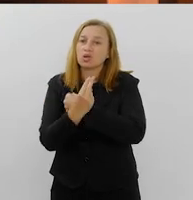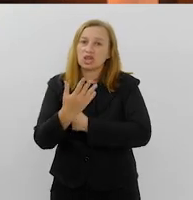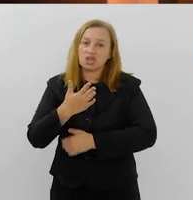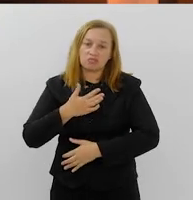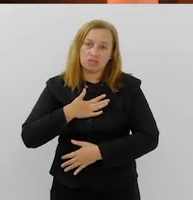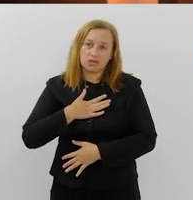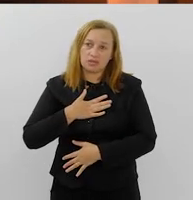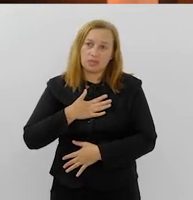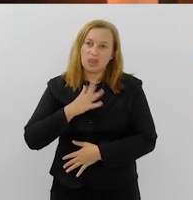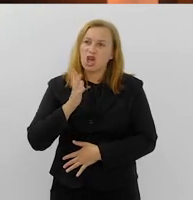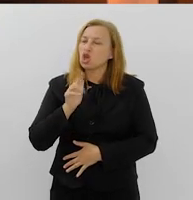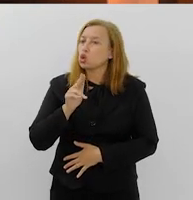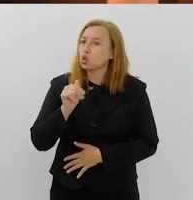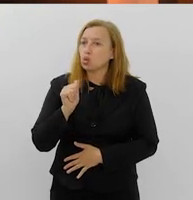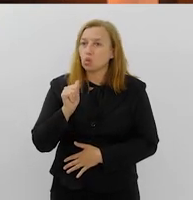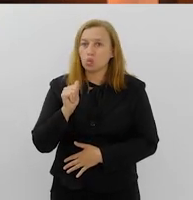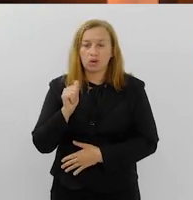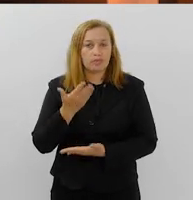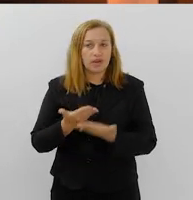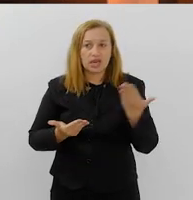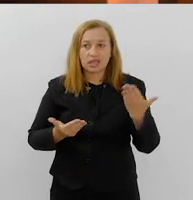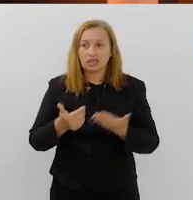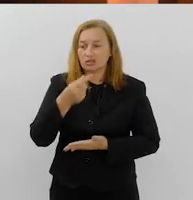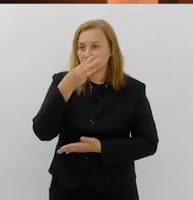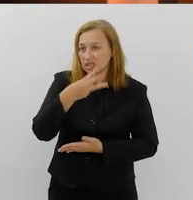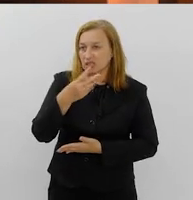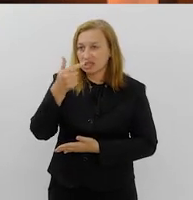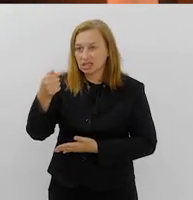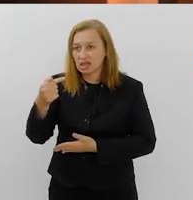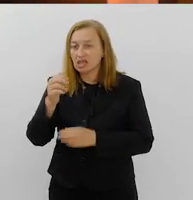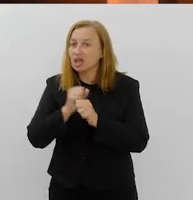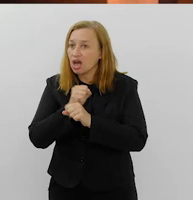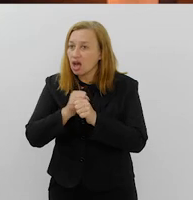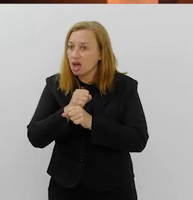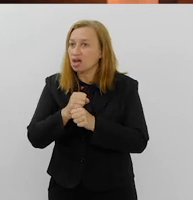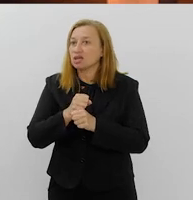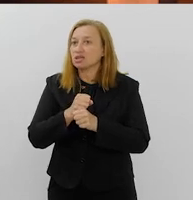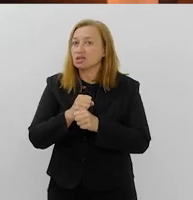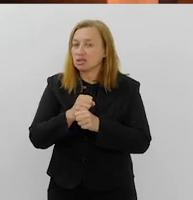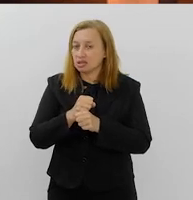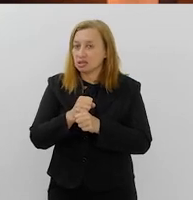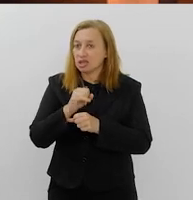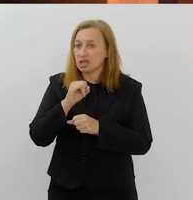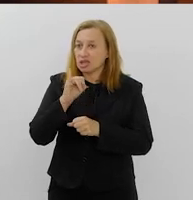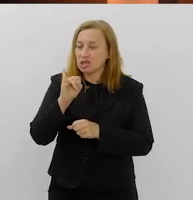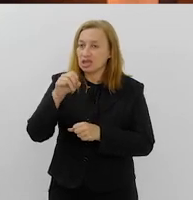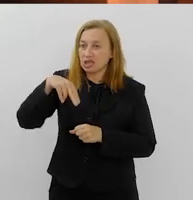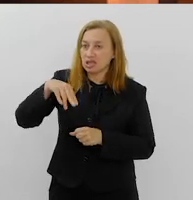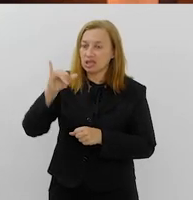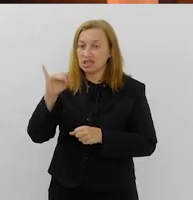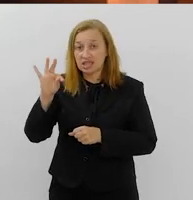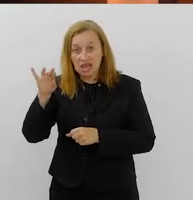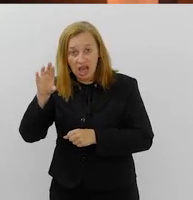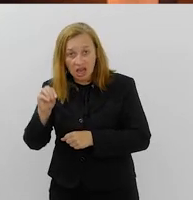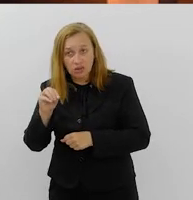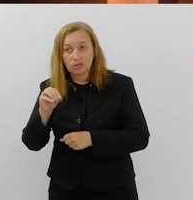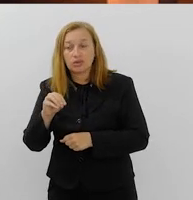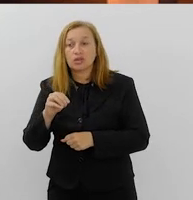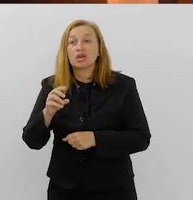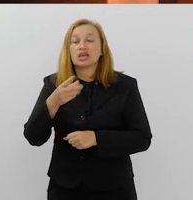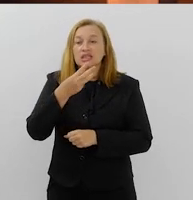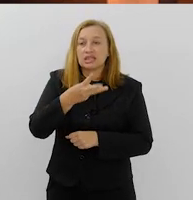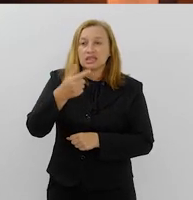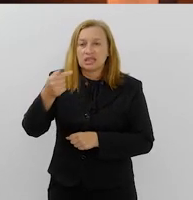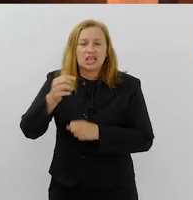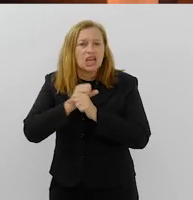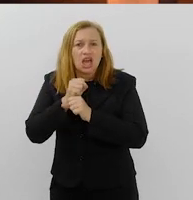protege. E nunca fiquei na mão. São 37 anos de iniciado. E